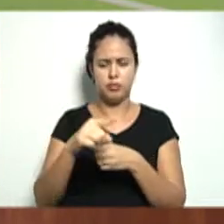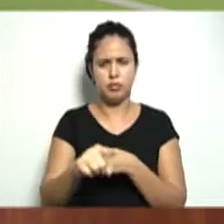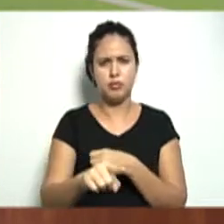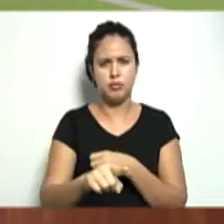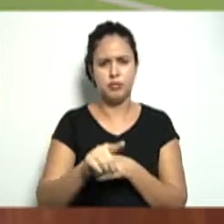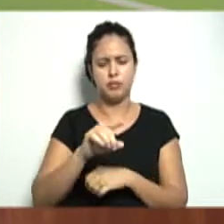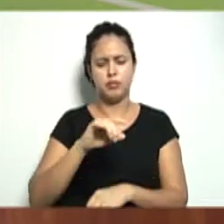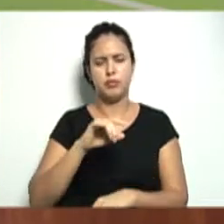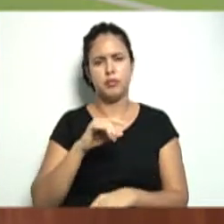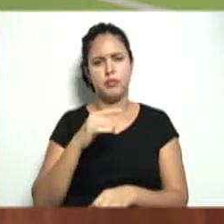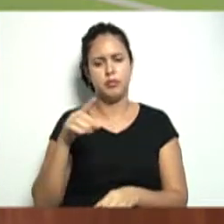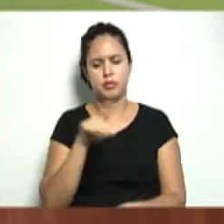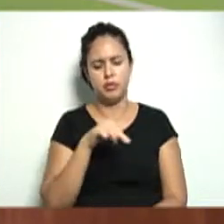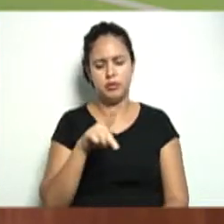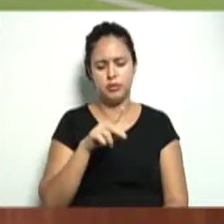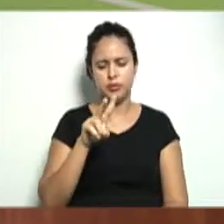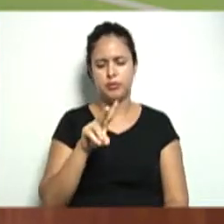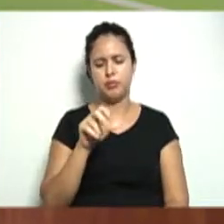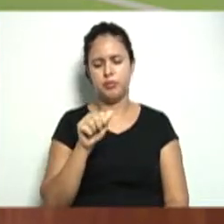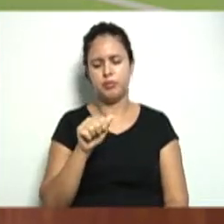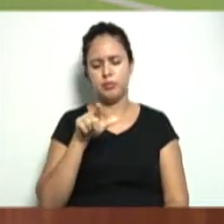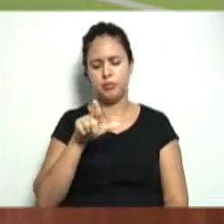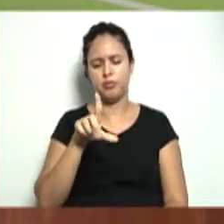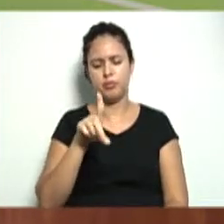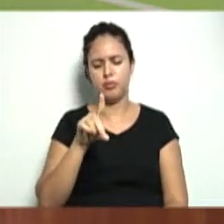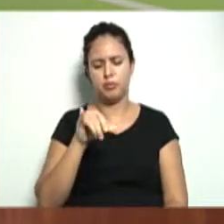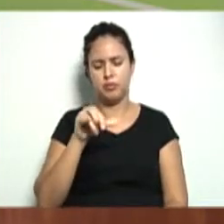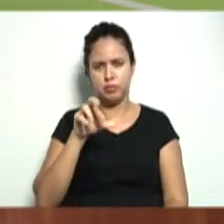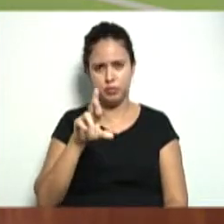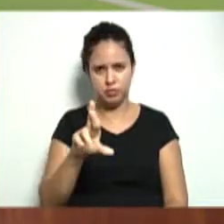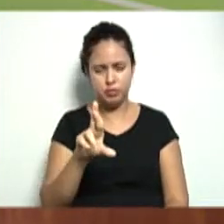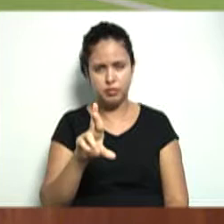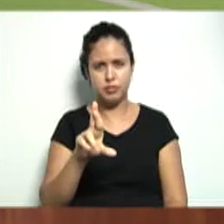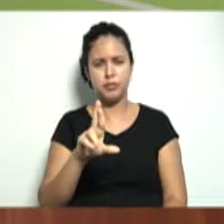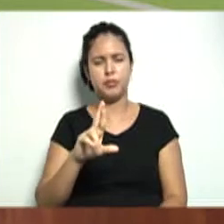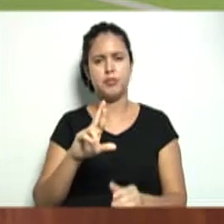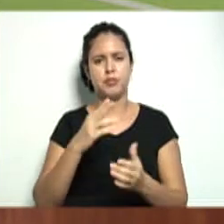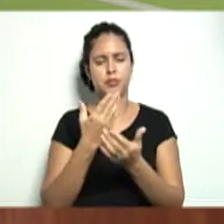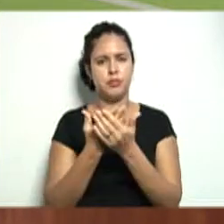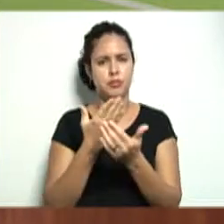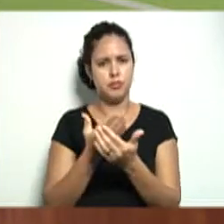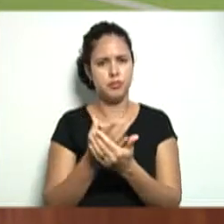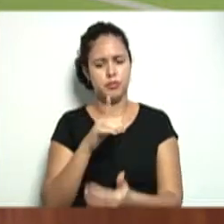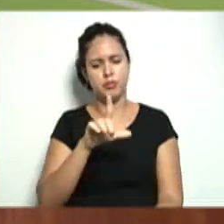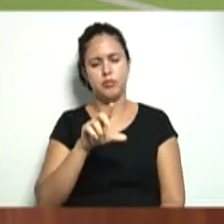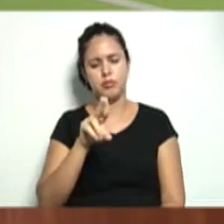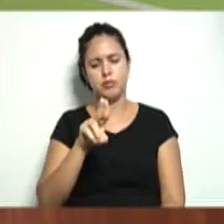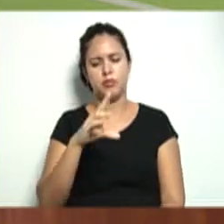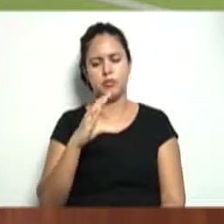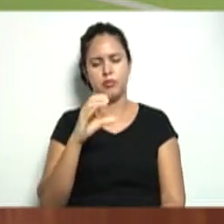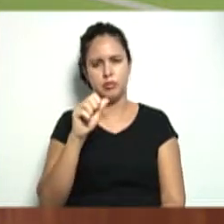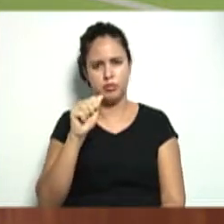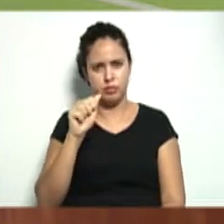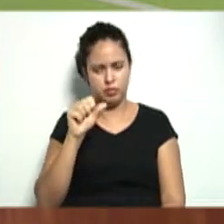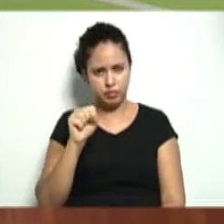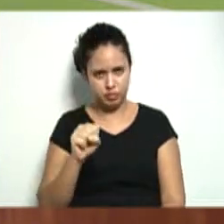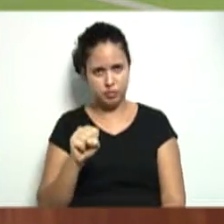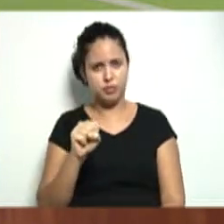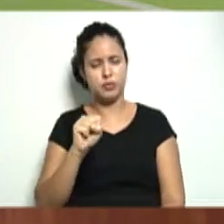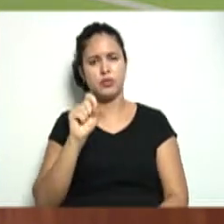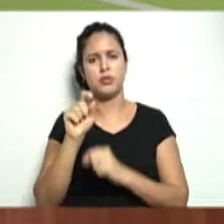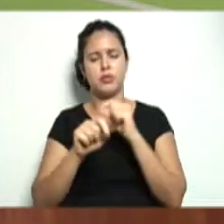Valdir Martins, ele informa que os estudantes Lucas, Wellington e